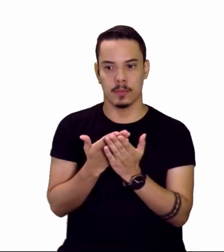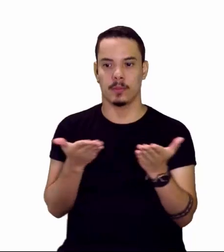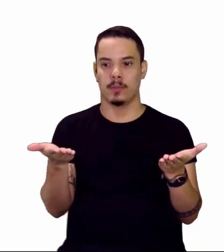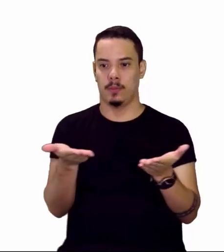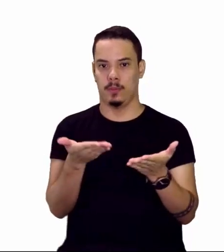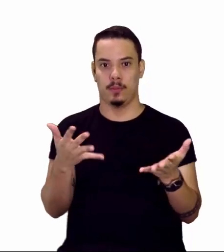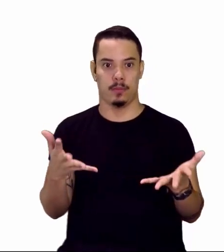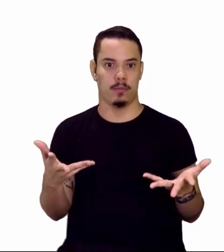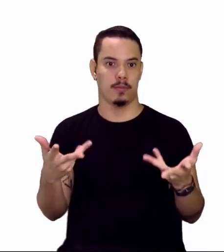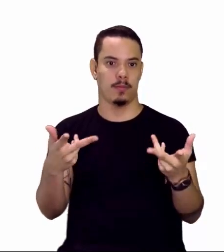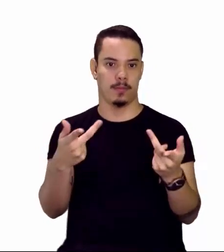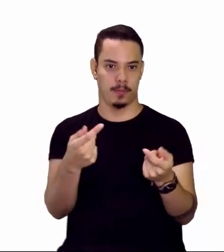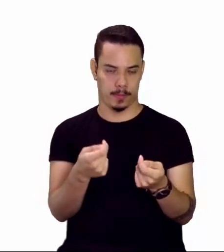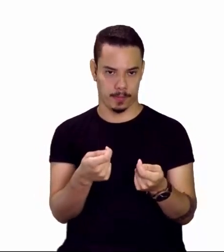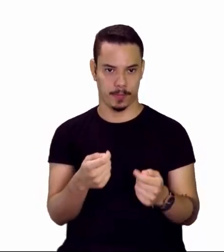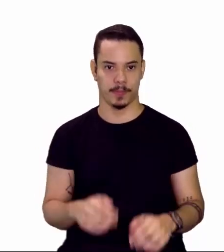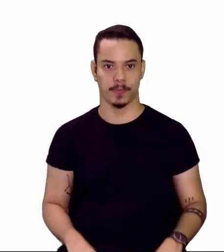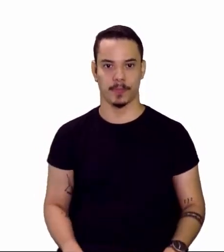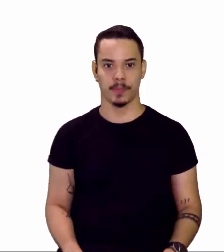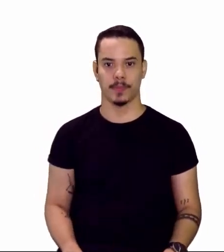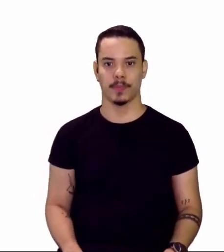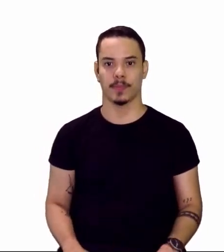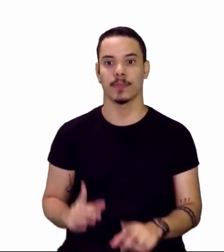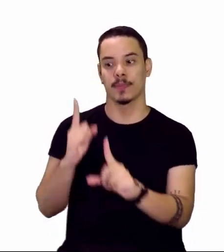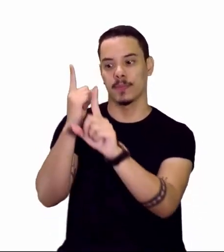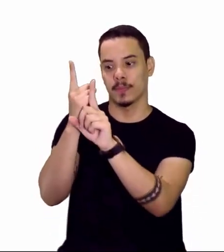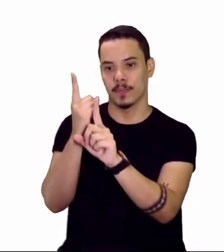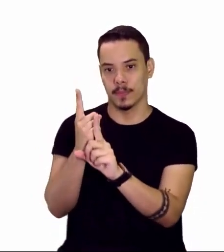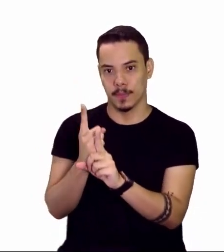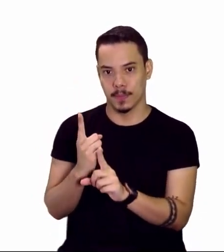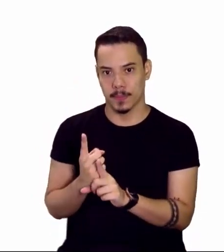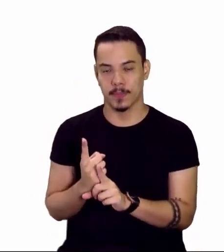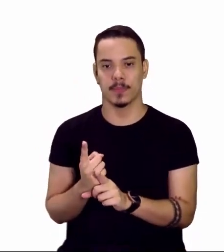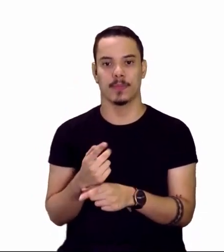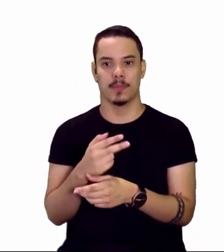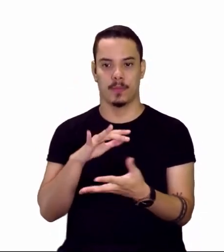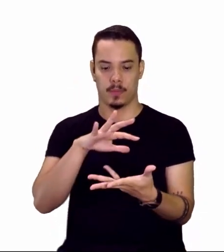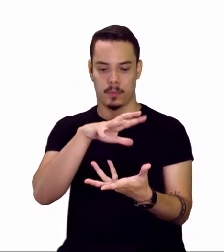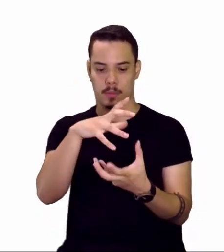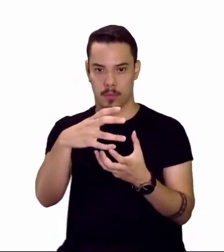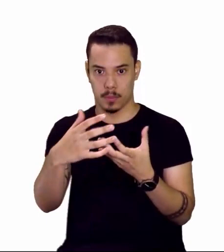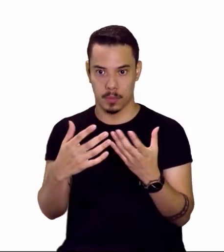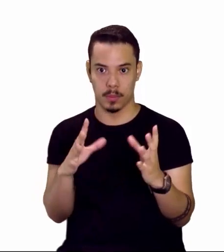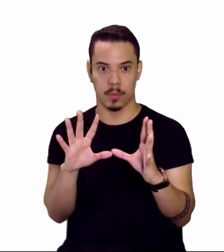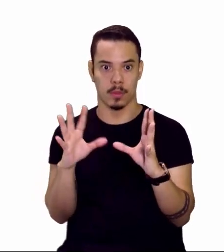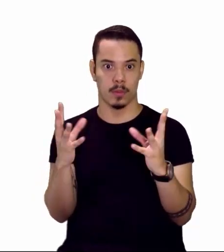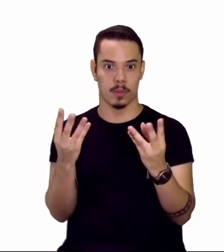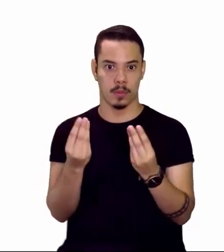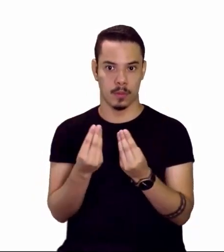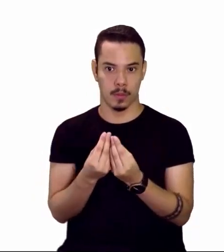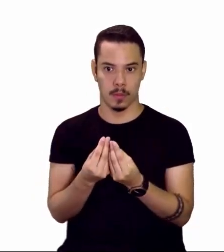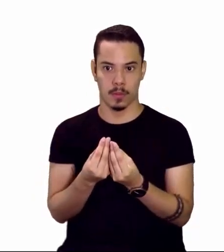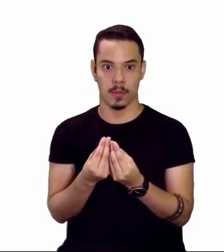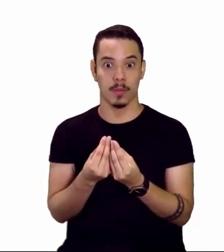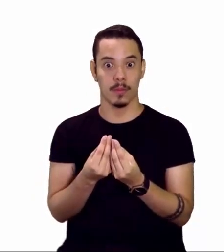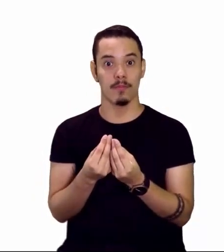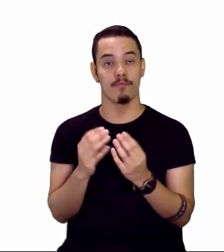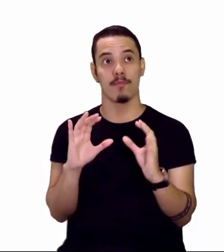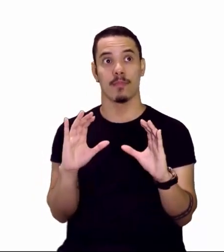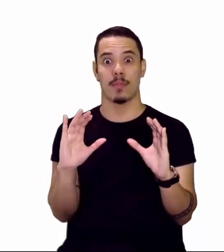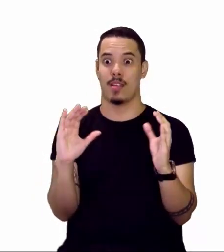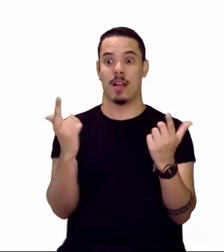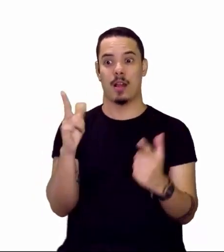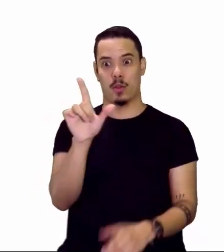a habilidade é identificar a geometria molecular, olha, das moléculas, né?